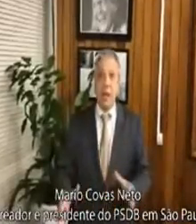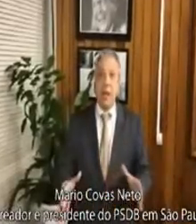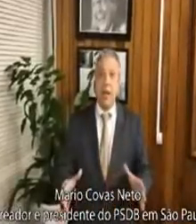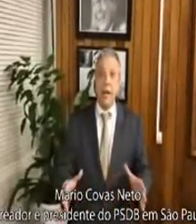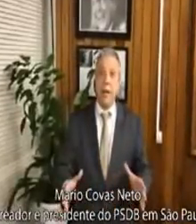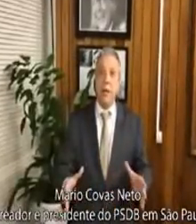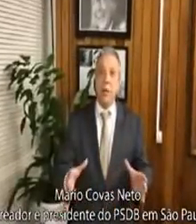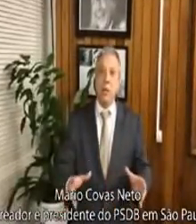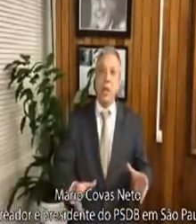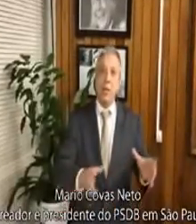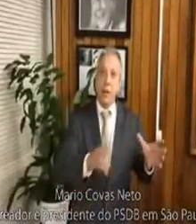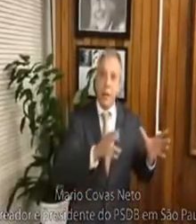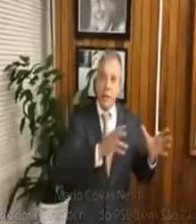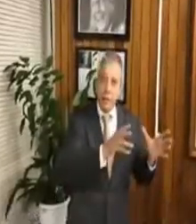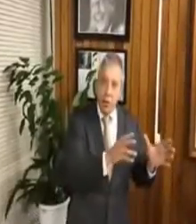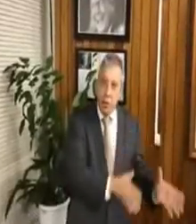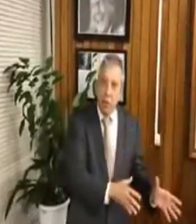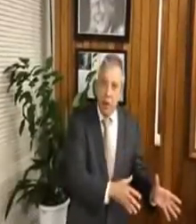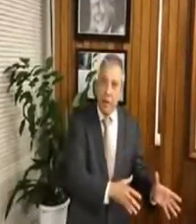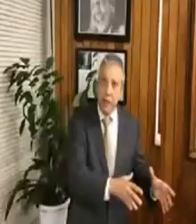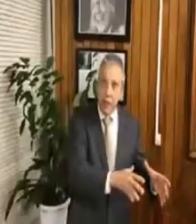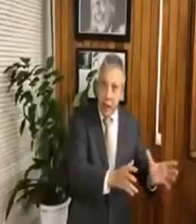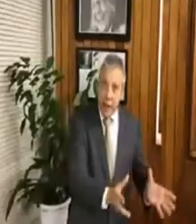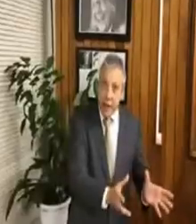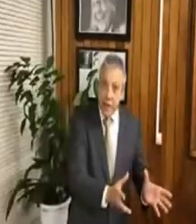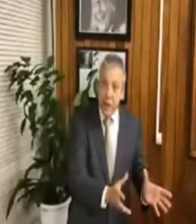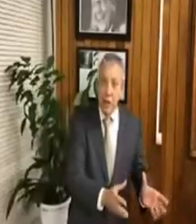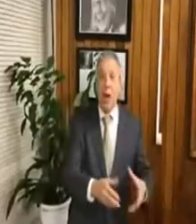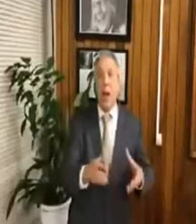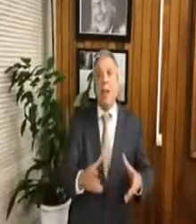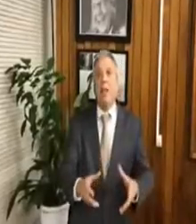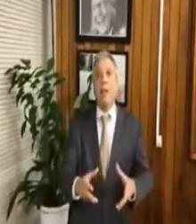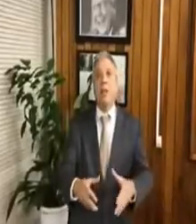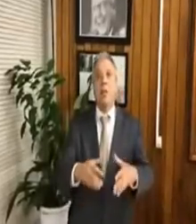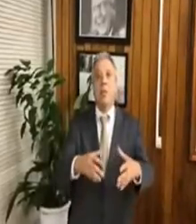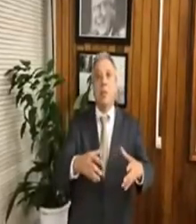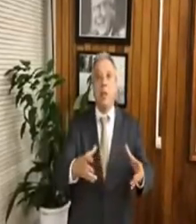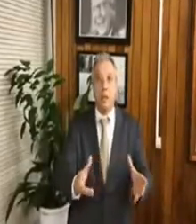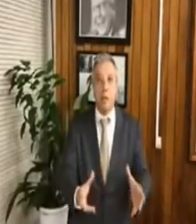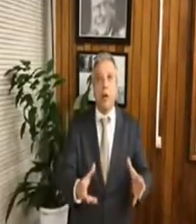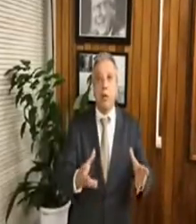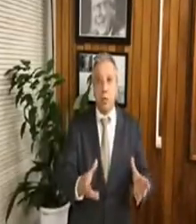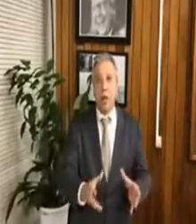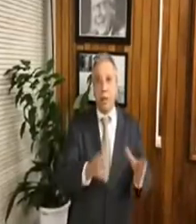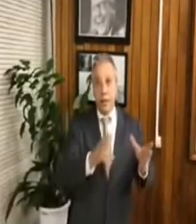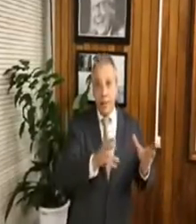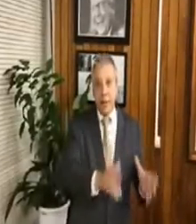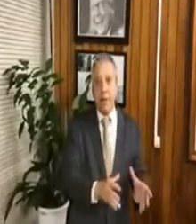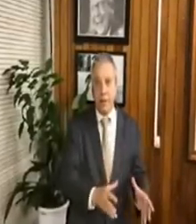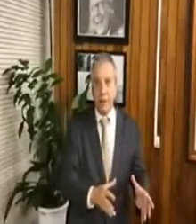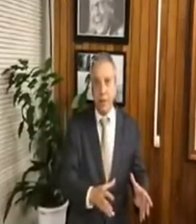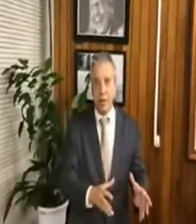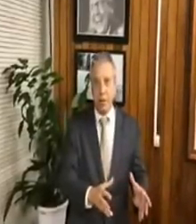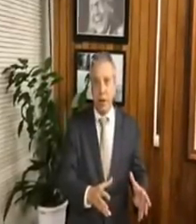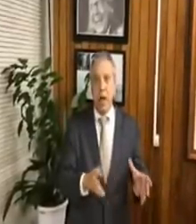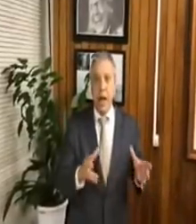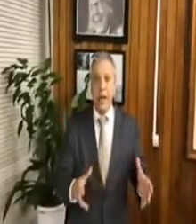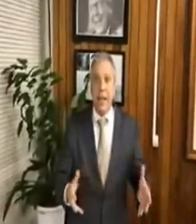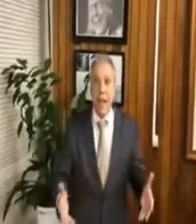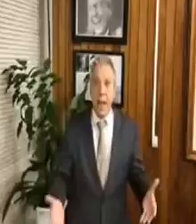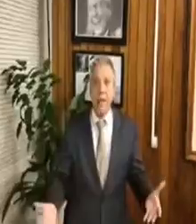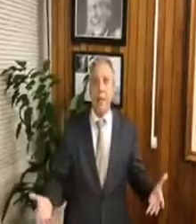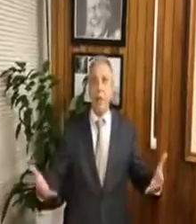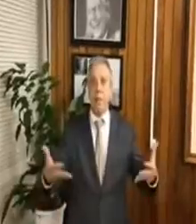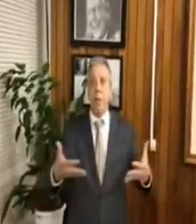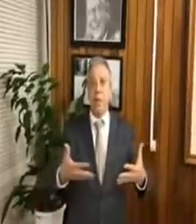regionais, onde estarão presentes todos os prefeitos daquela região, assim como os diretórios zonais da mesma região.